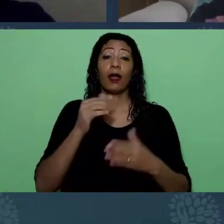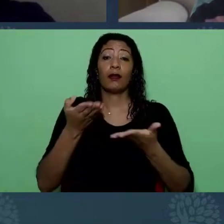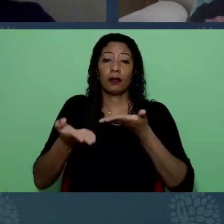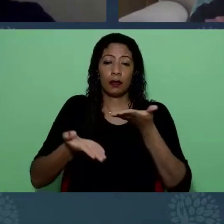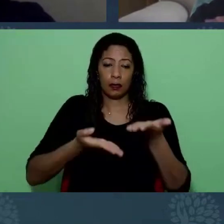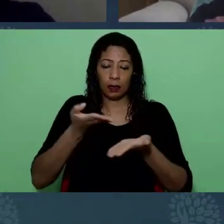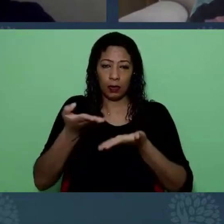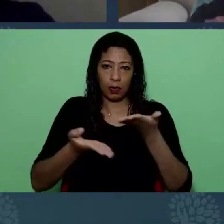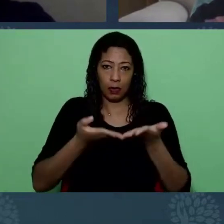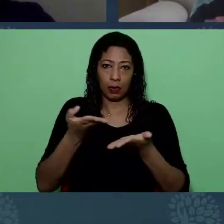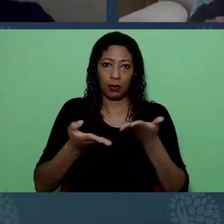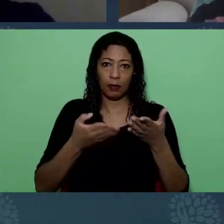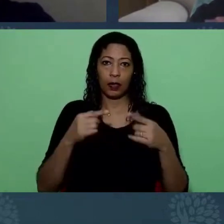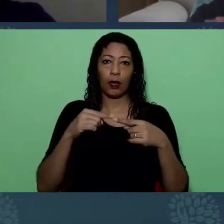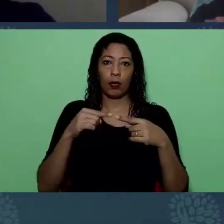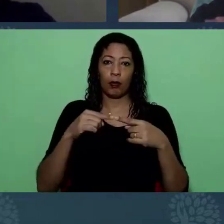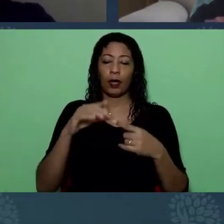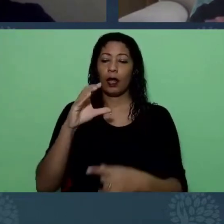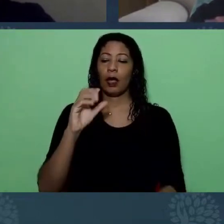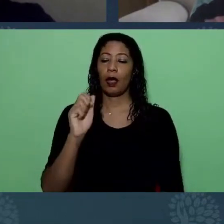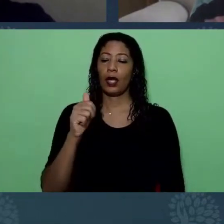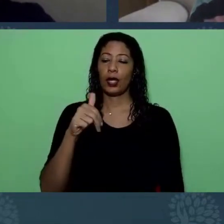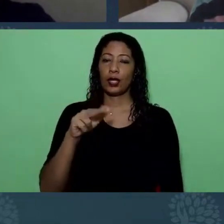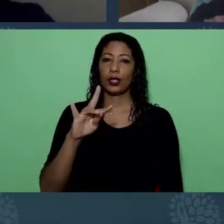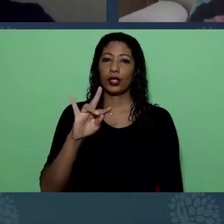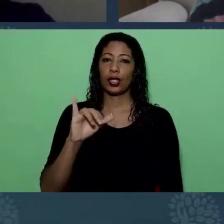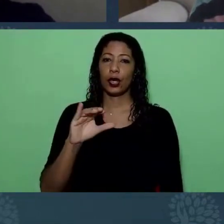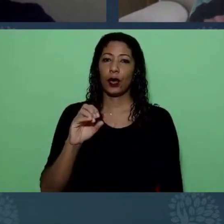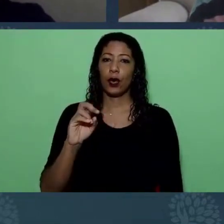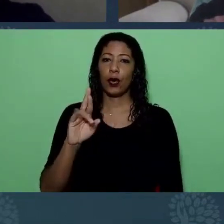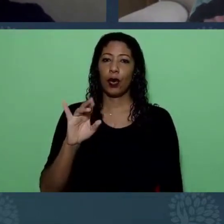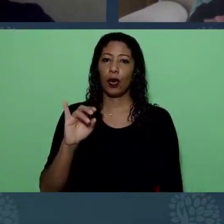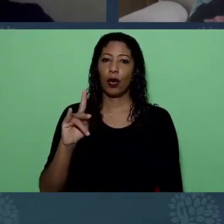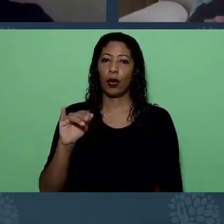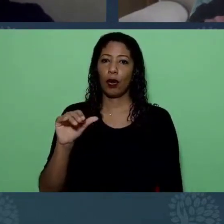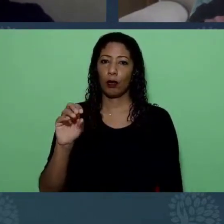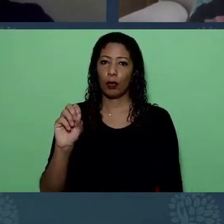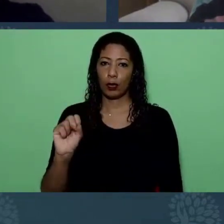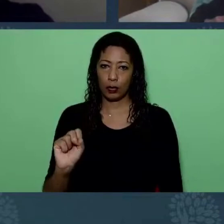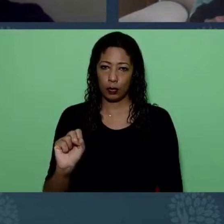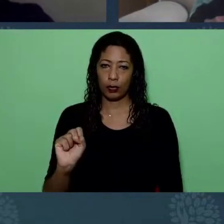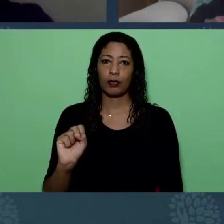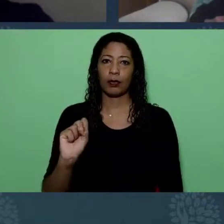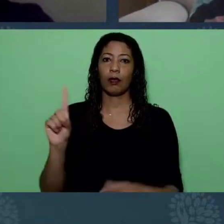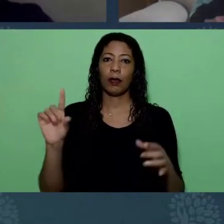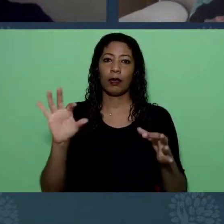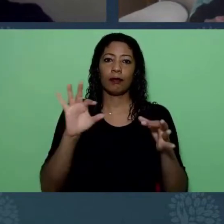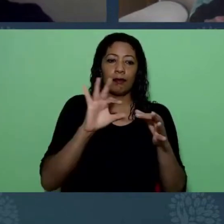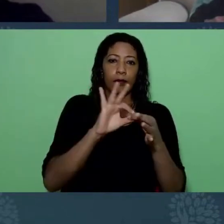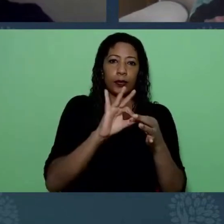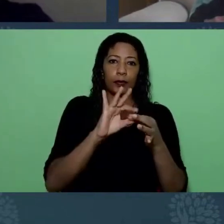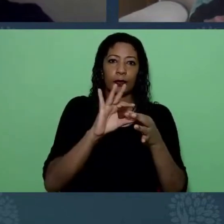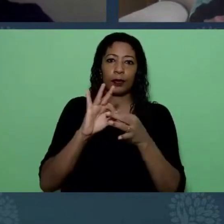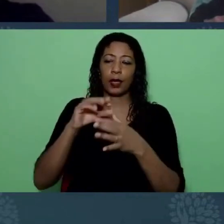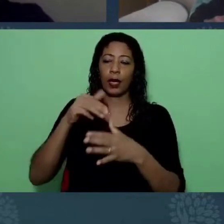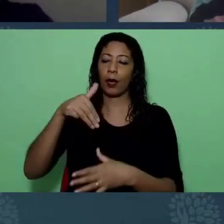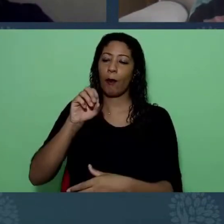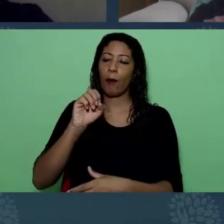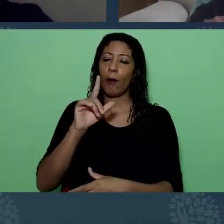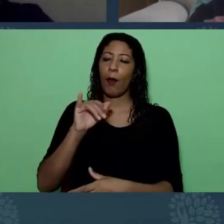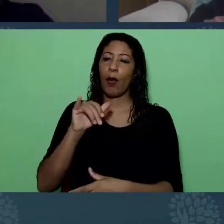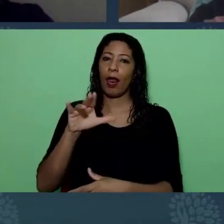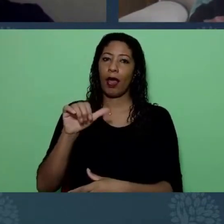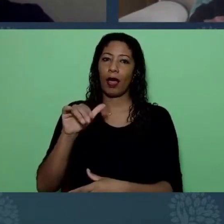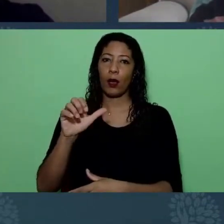são anticorpos monoclonais, que são umas moléculas que se ligam a outras moléculas inflamatórias no corpo